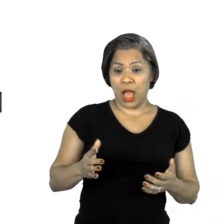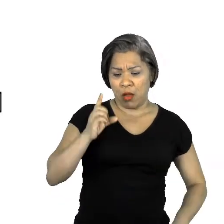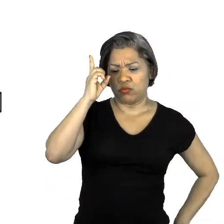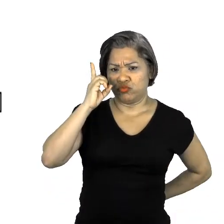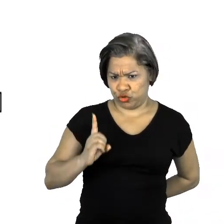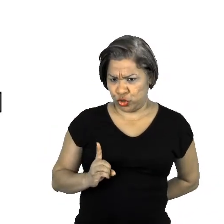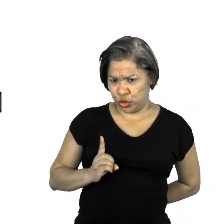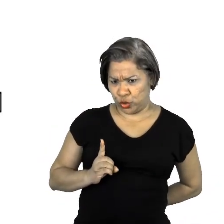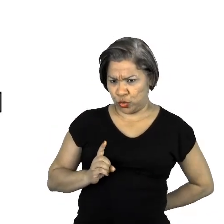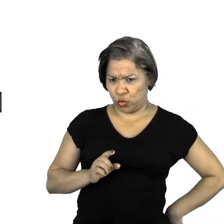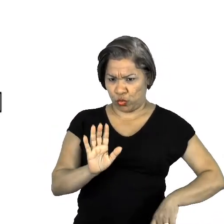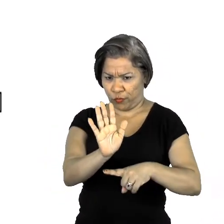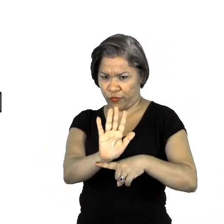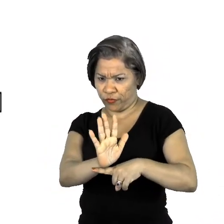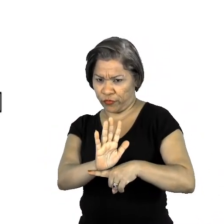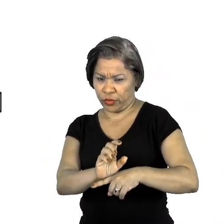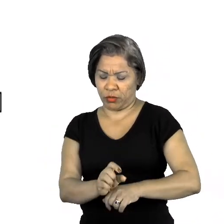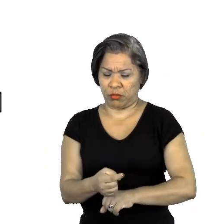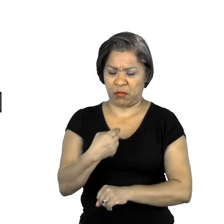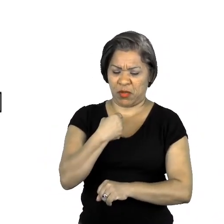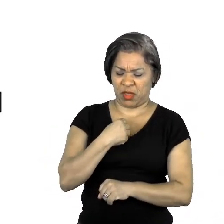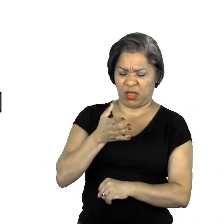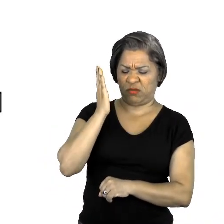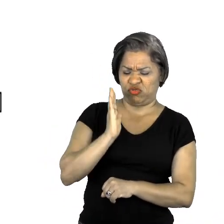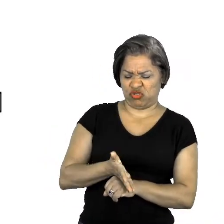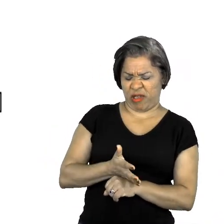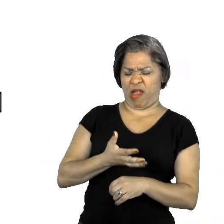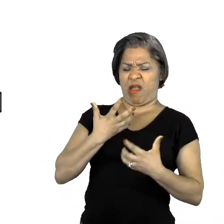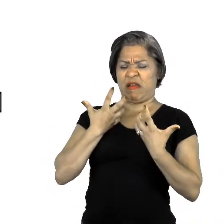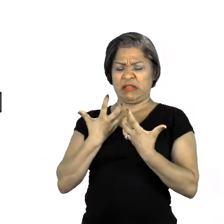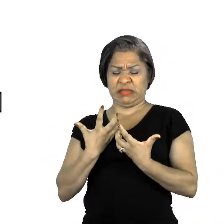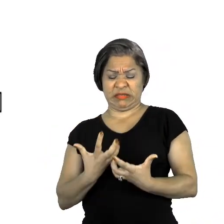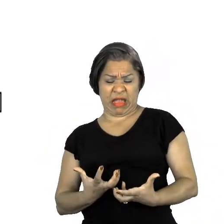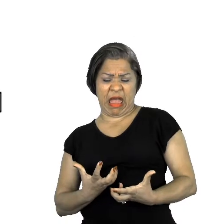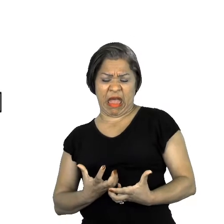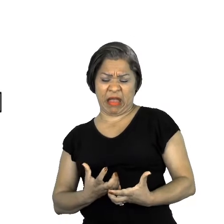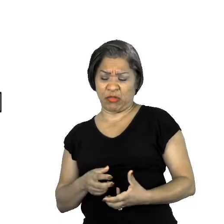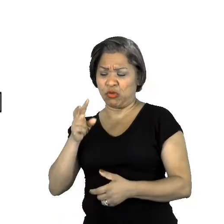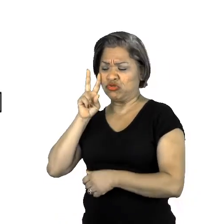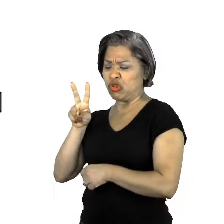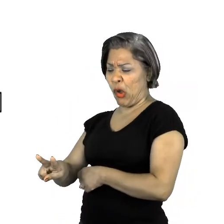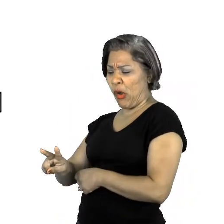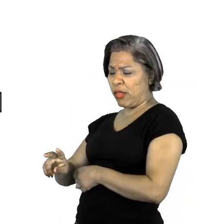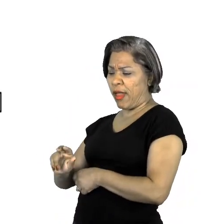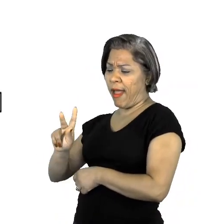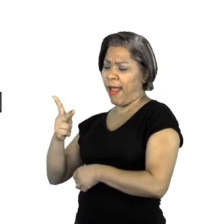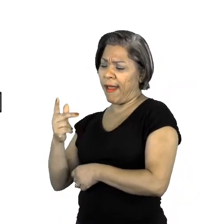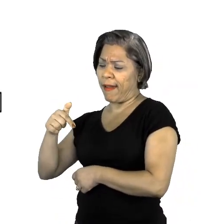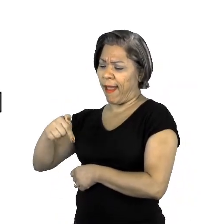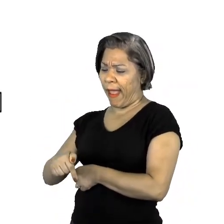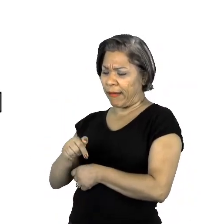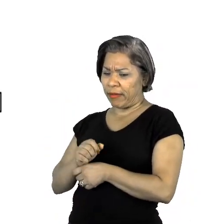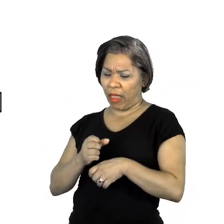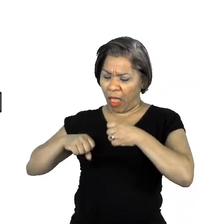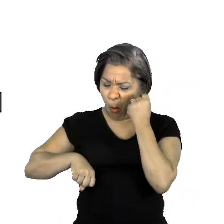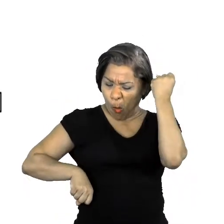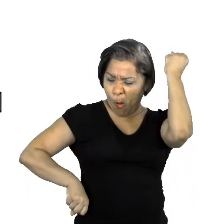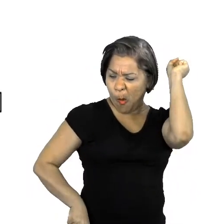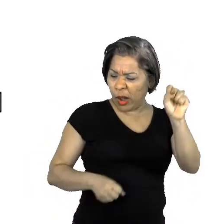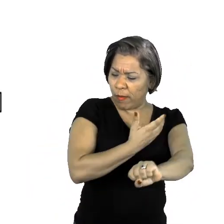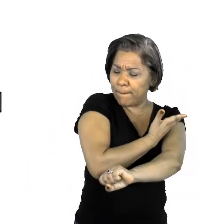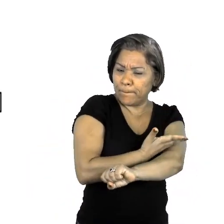seguinte: estava cansado de ler HQs com heróis brancos, diz o diretor de Pantera Negra. Ao